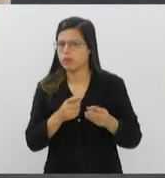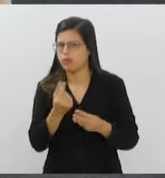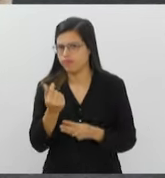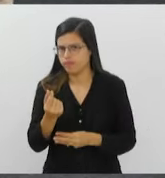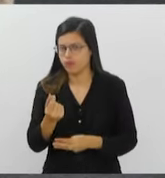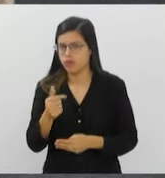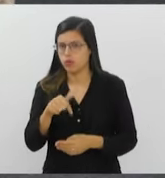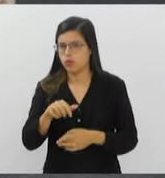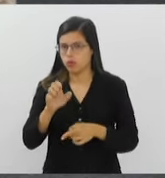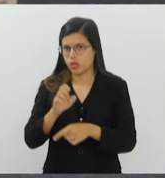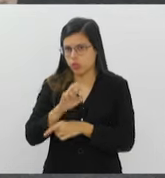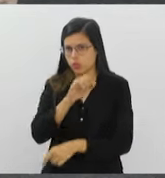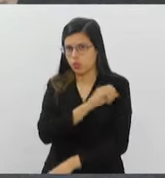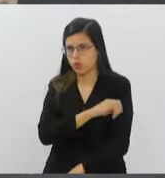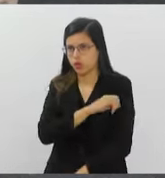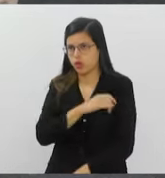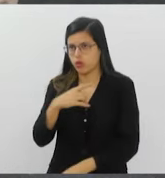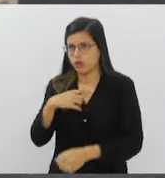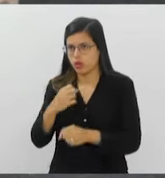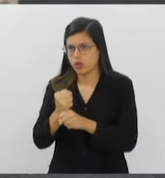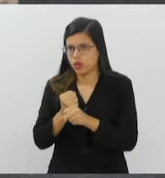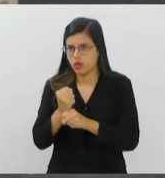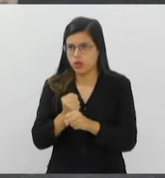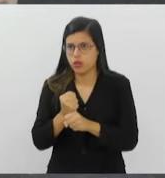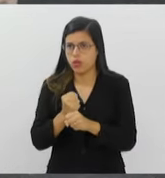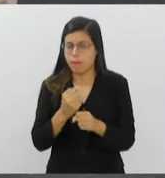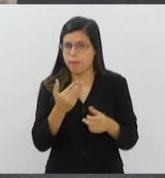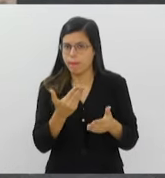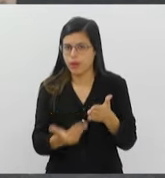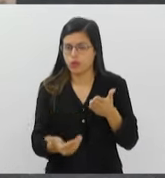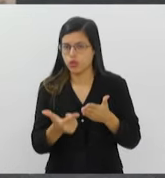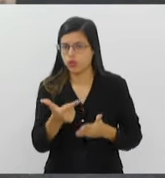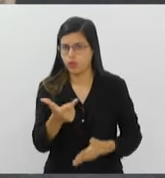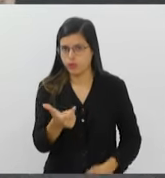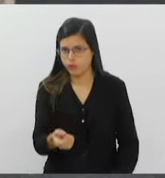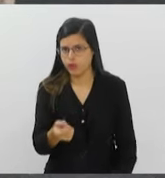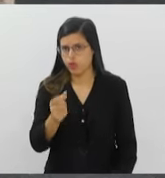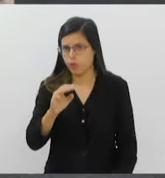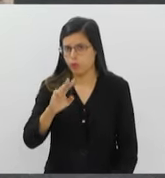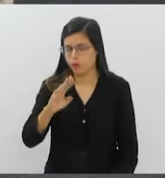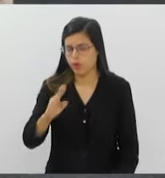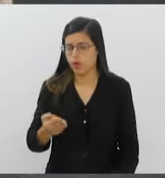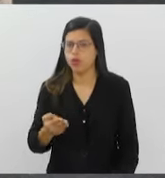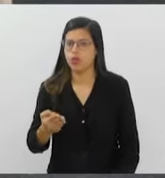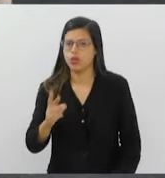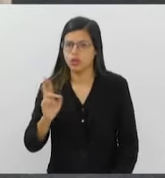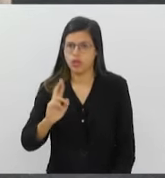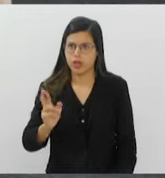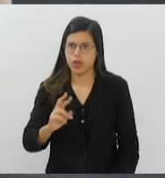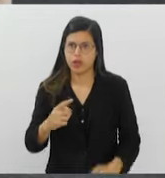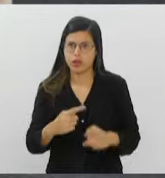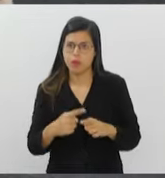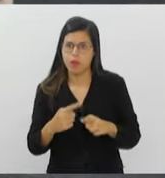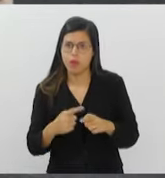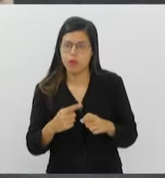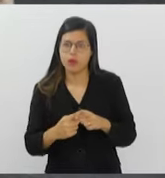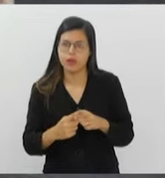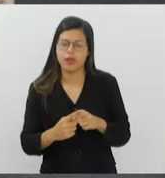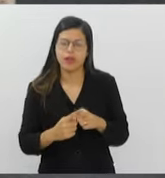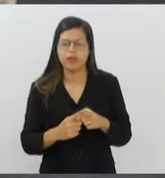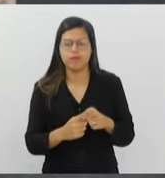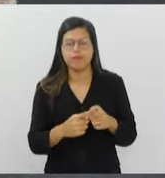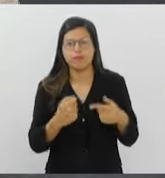de Janeiro tem anualmente deixado de arrecadar 20 bilhões de reais com subsídios fiscais. E a gente também fala,